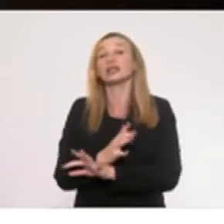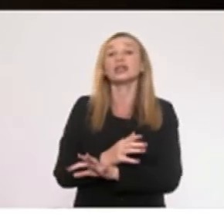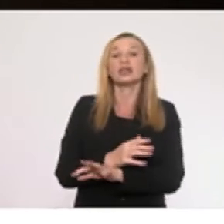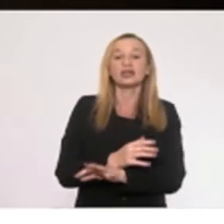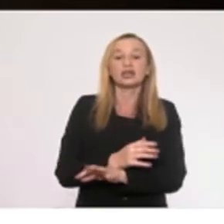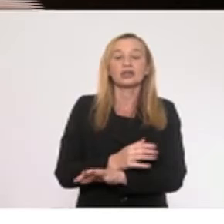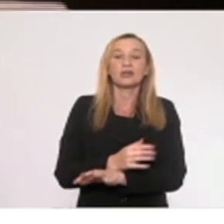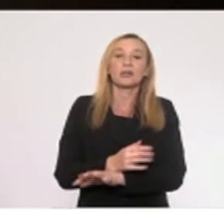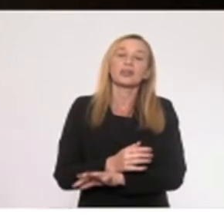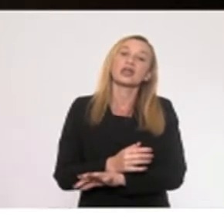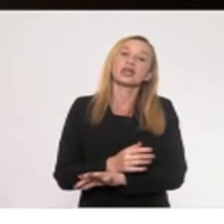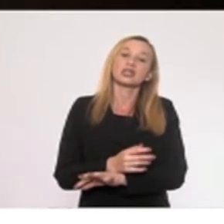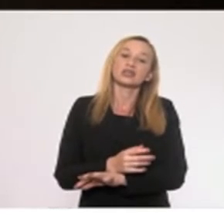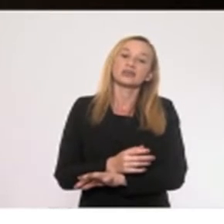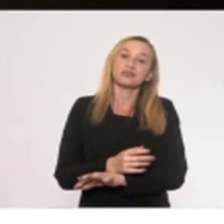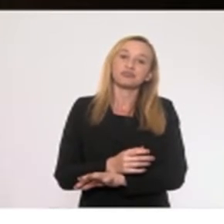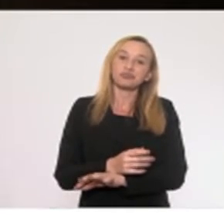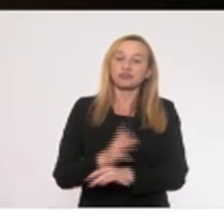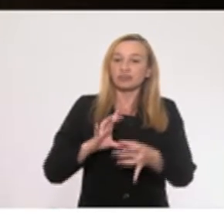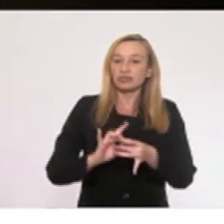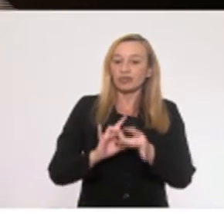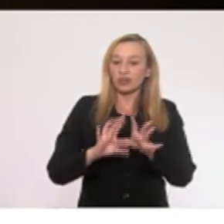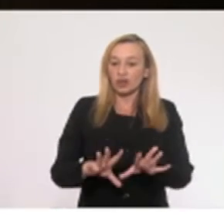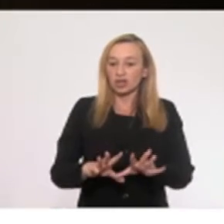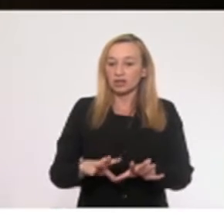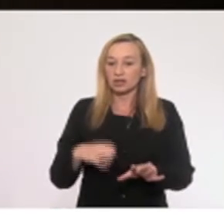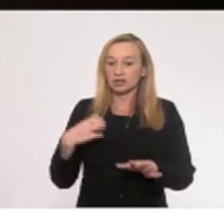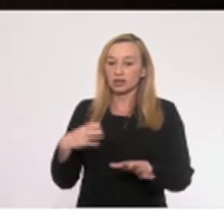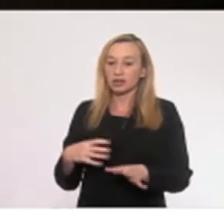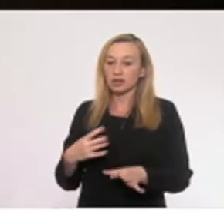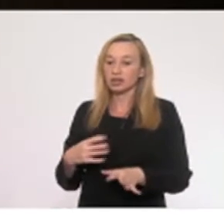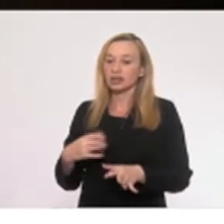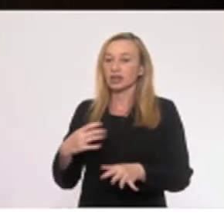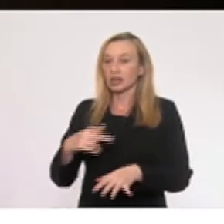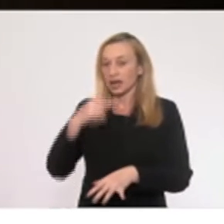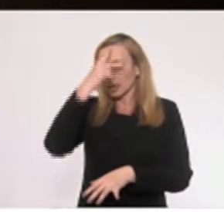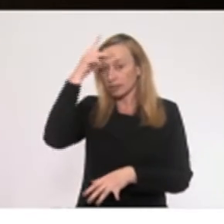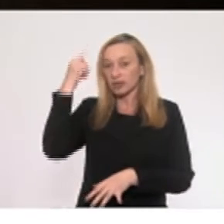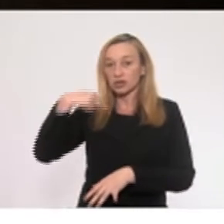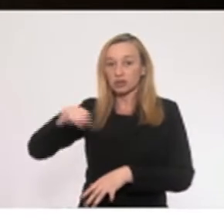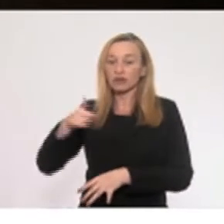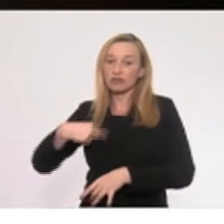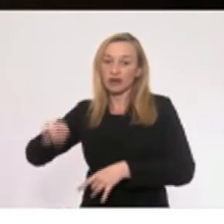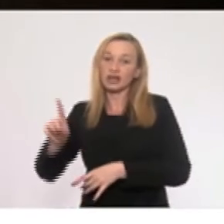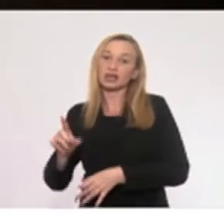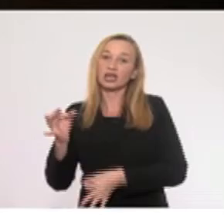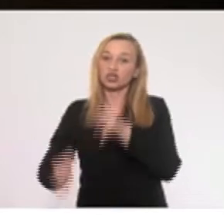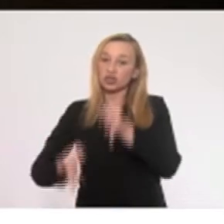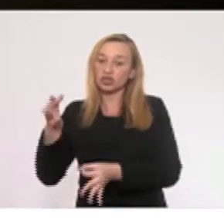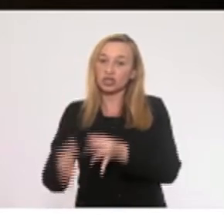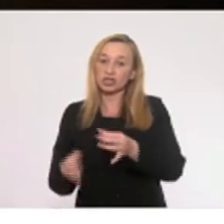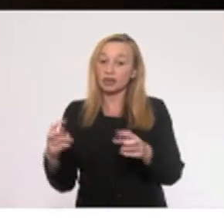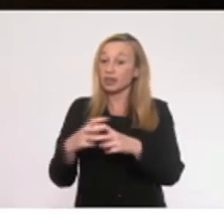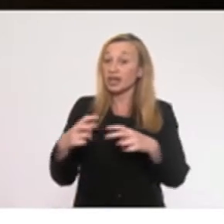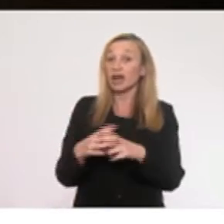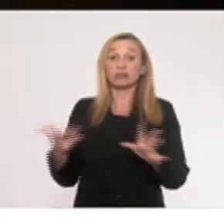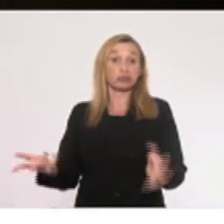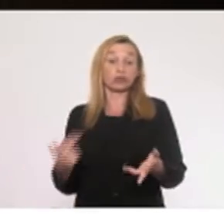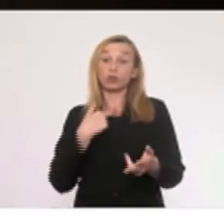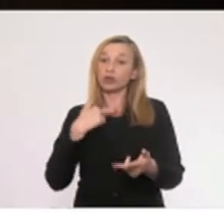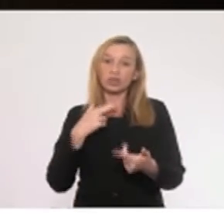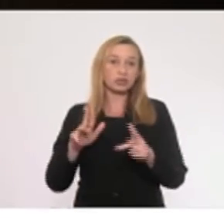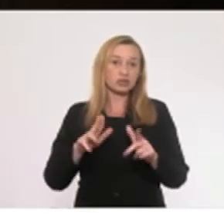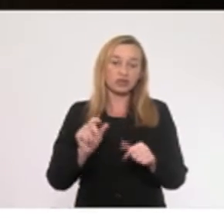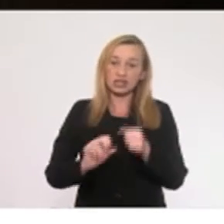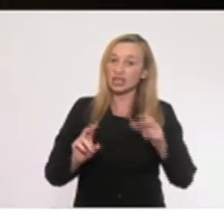ativa e deixando que aquele empreendedor vá à justiça brigar. O que a gente não pode fazer é nesse aspecto. Agora,